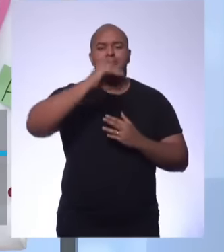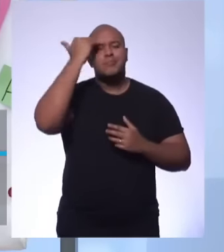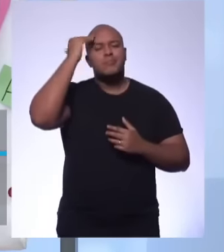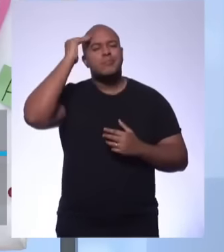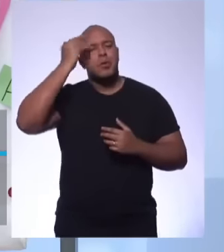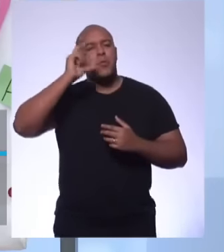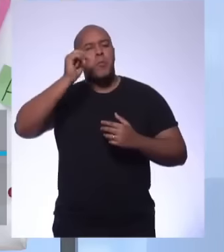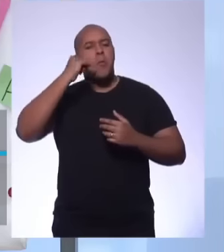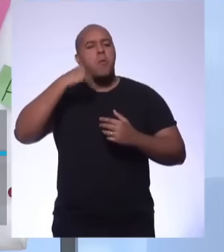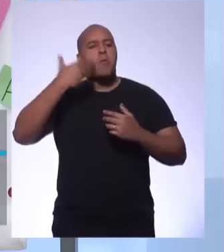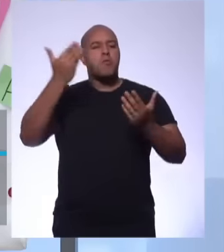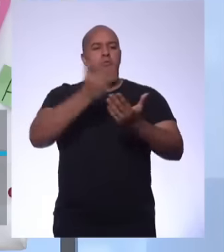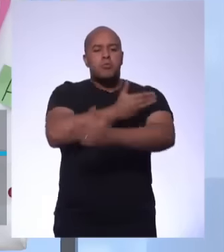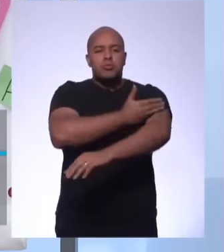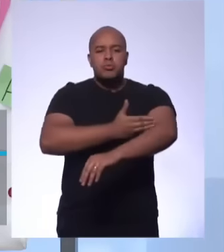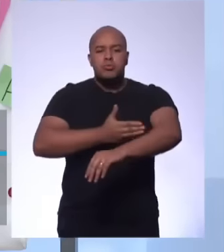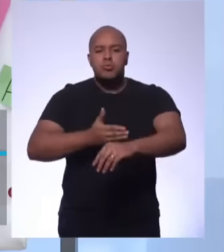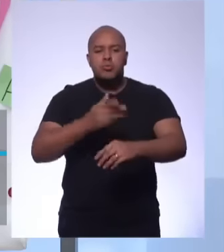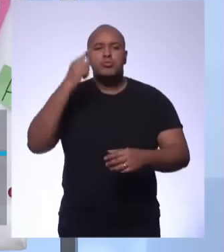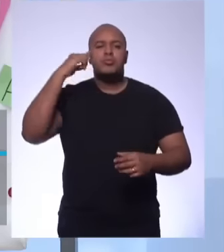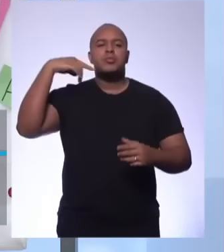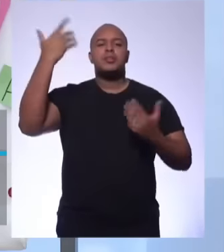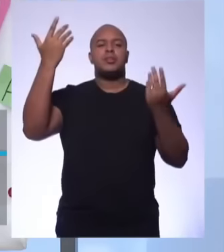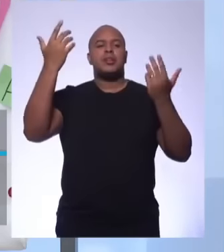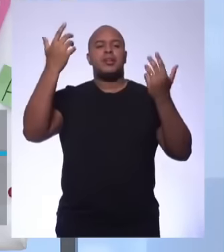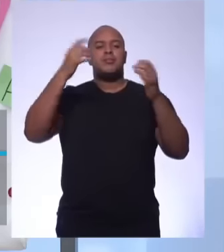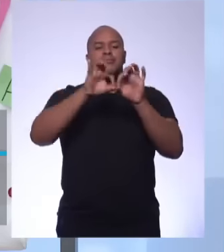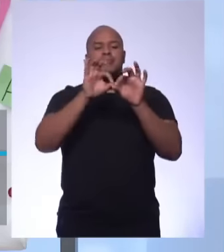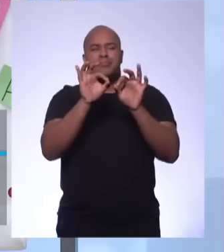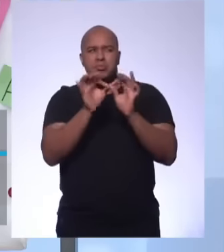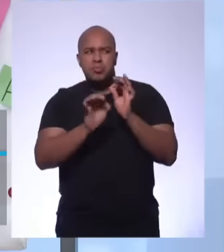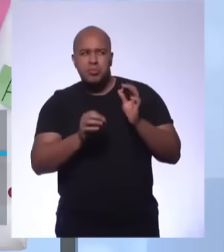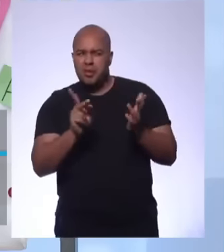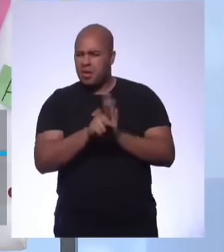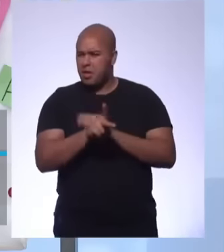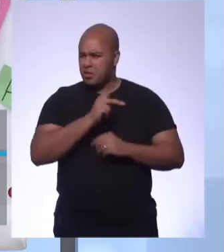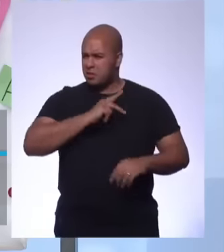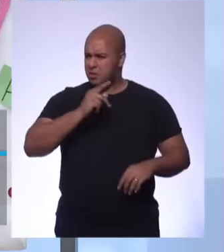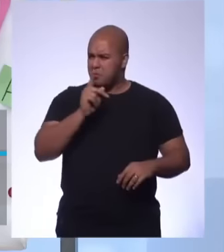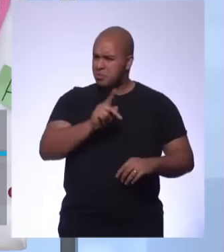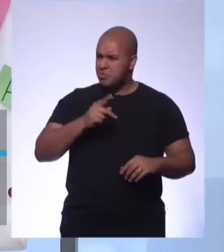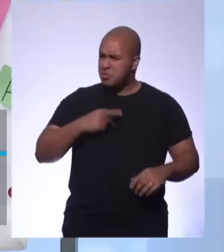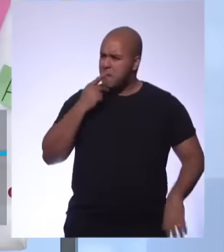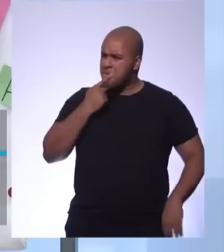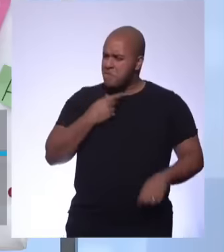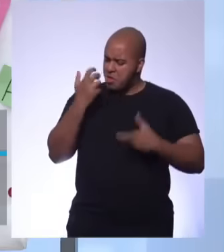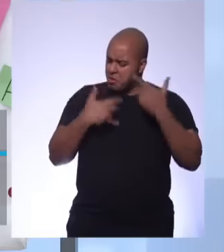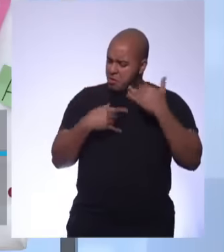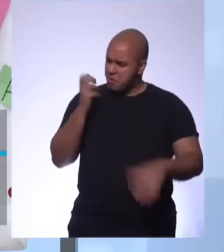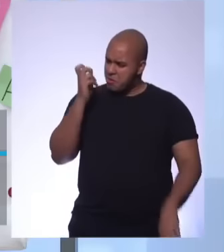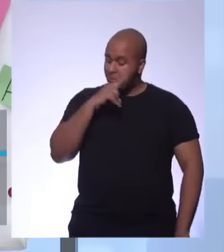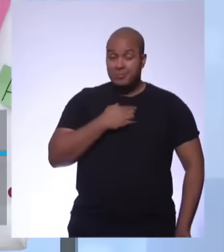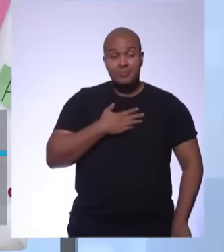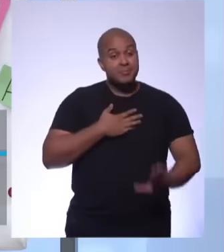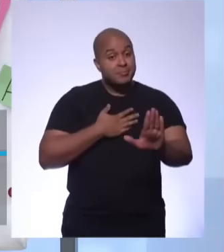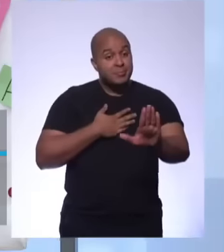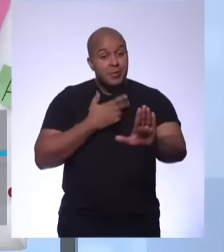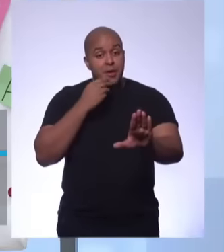do comportamento social, das microestruturas. Ai, professora, você está falando muito difícil hoje. hoje. Olha só, sexto ano, quando eu